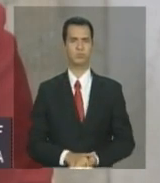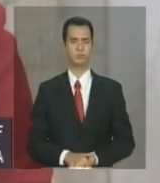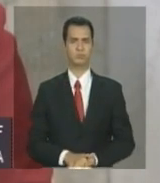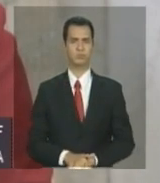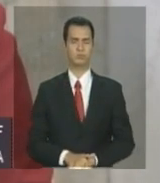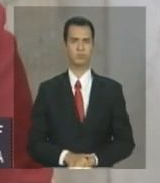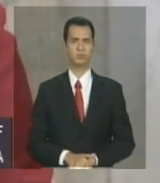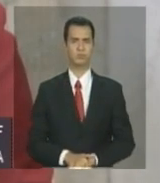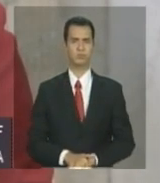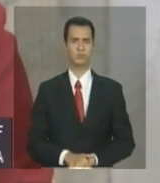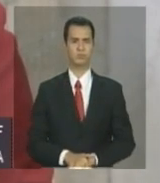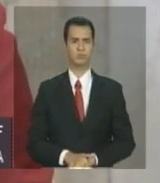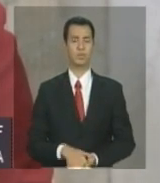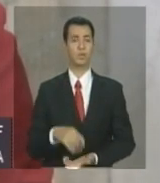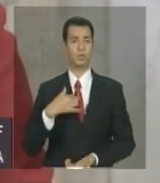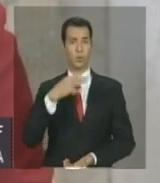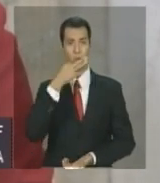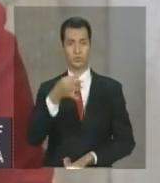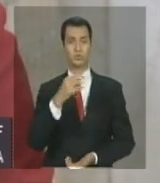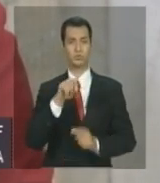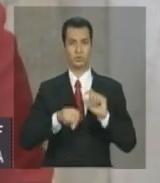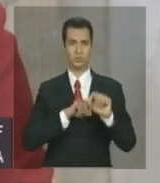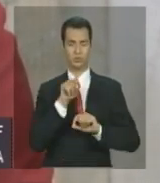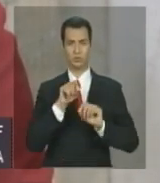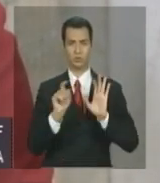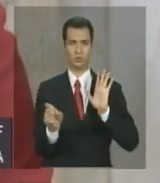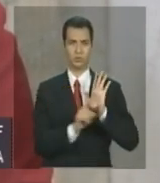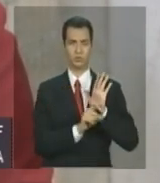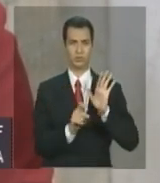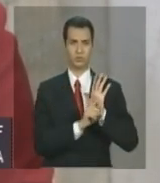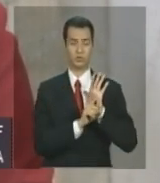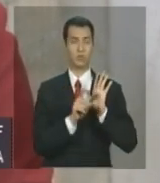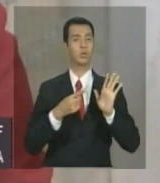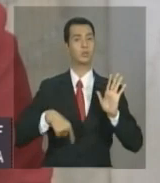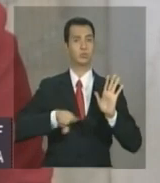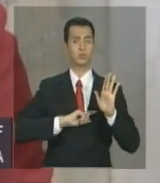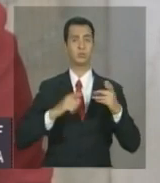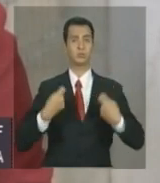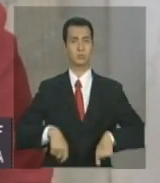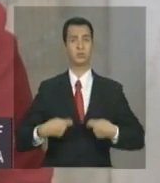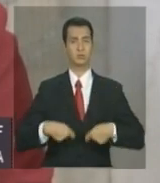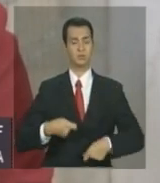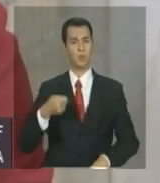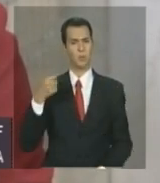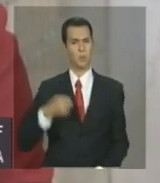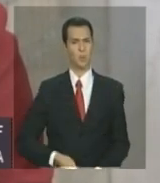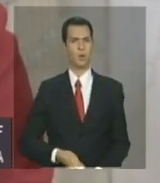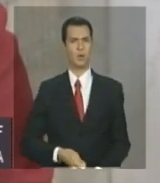acredito que, no caso da droga, temos de ser duros no combate ao tráfico